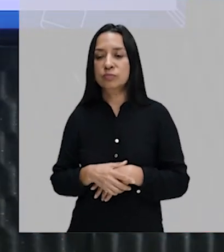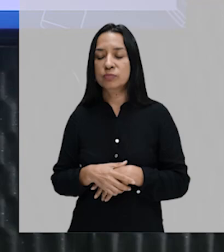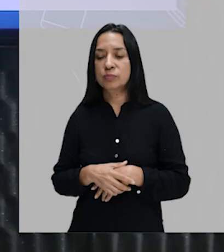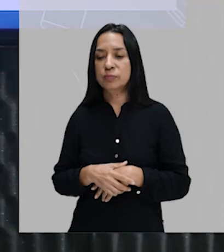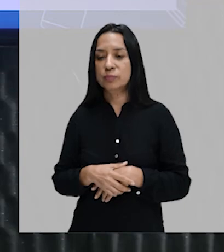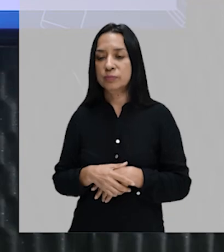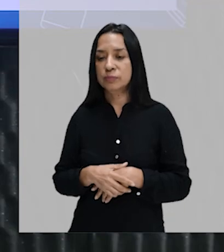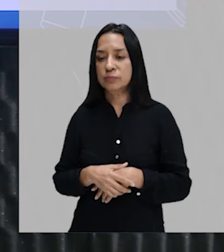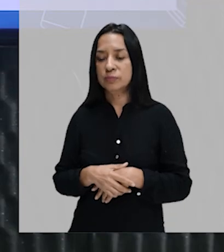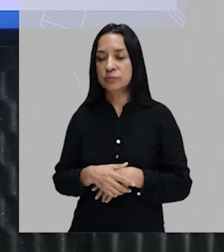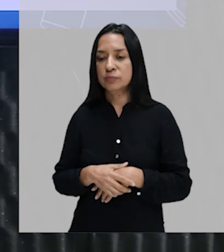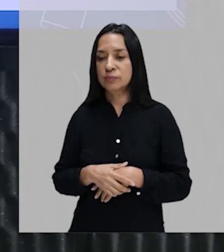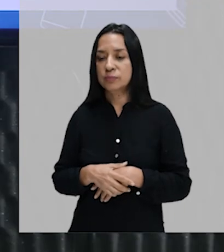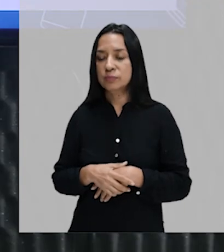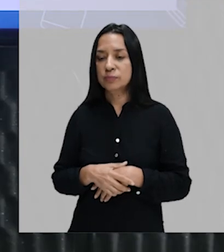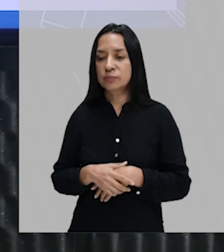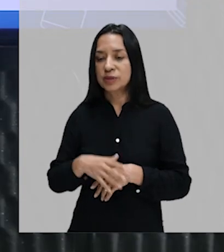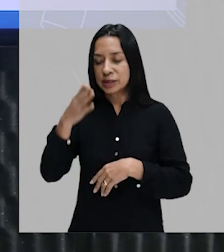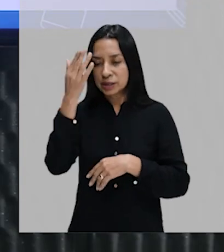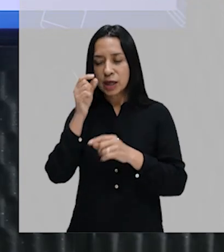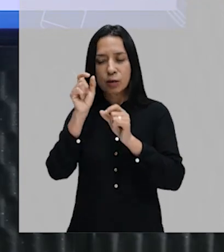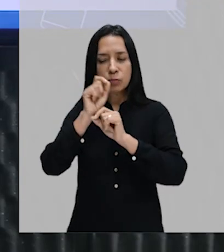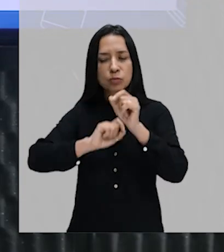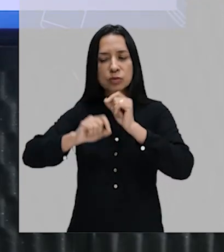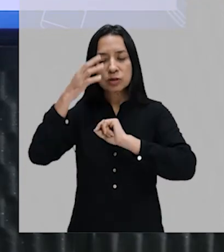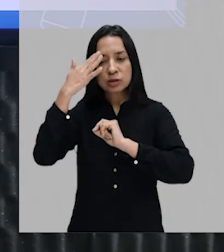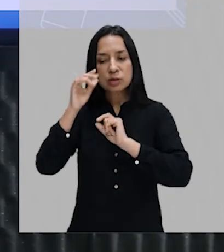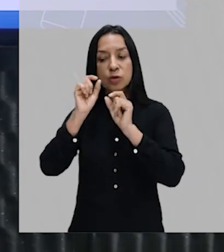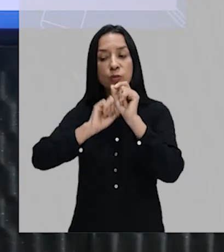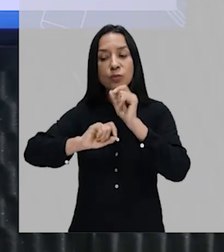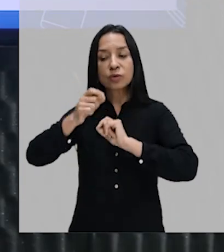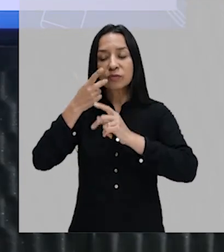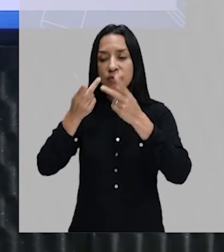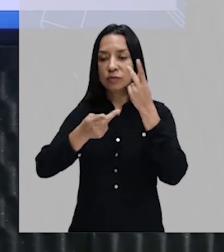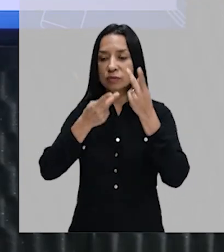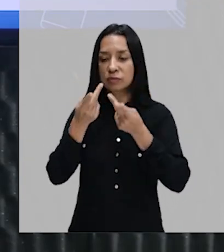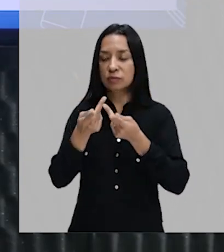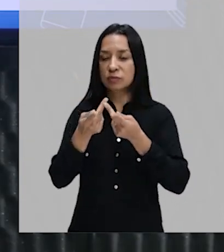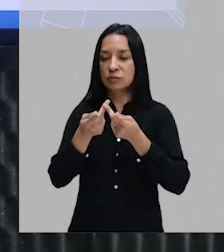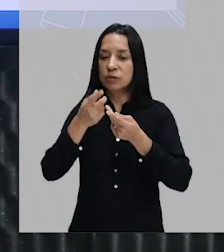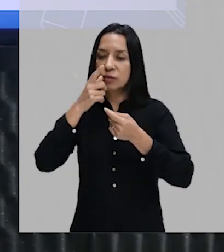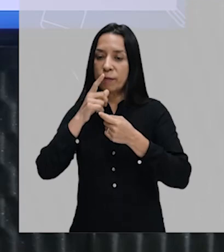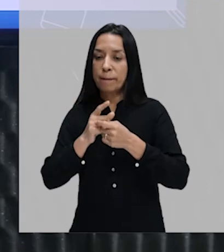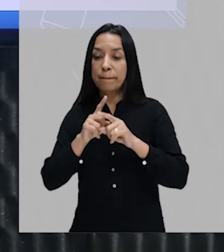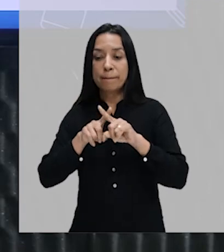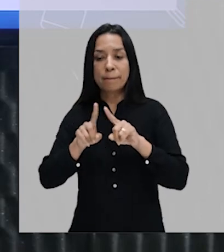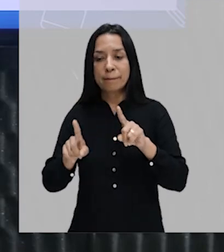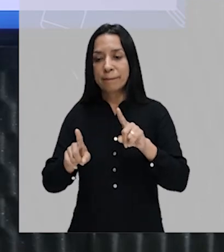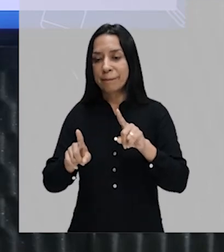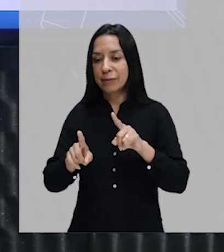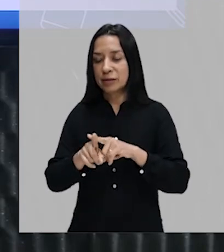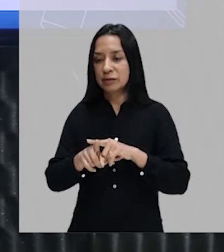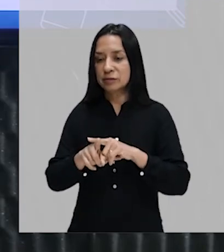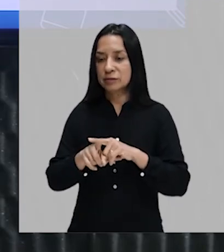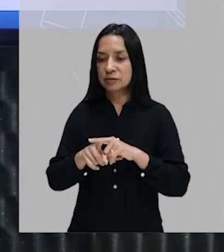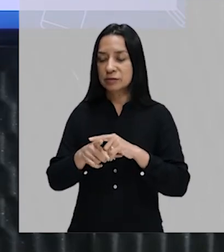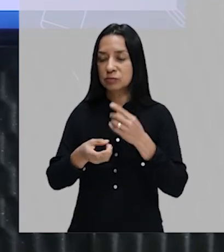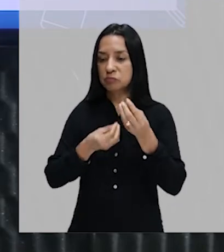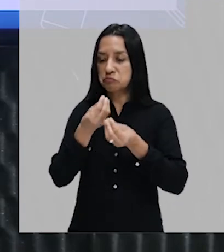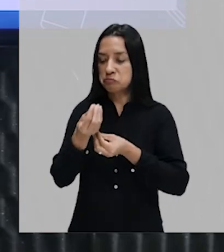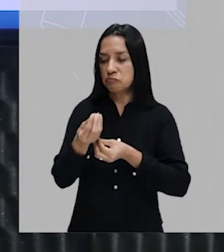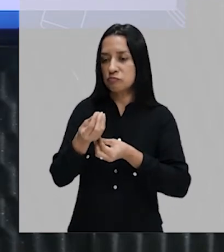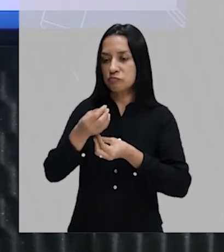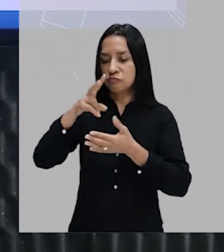Raramente, eu sei que vocês compreenderam o que eu quis dizer, mas raramente eu consigo fazer uma leitura como